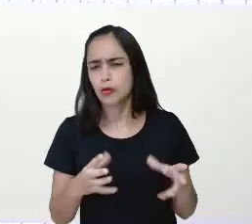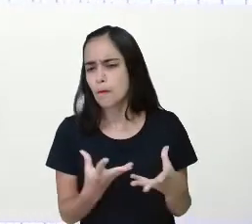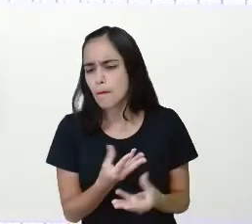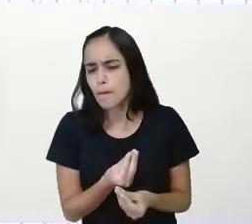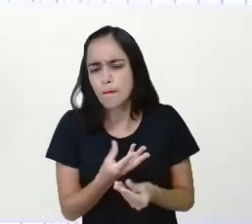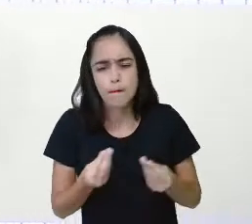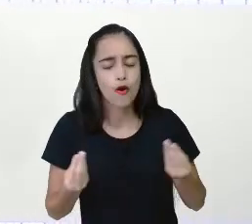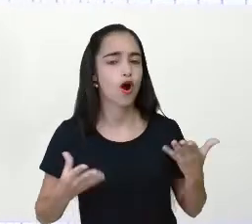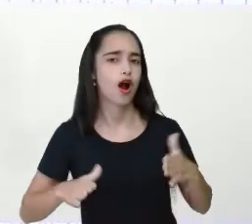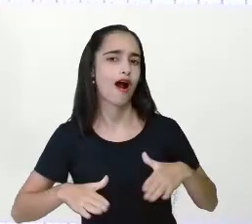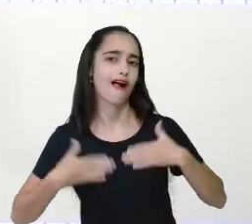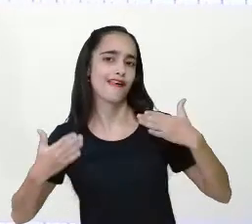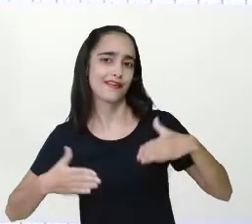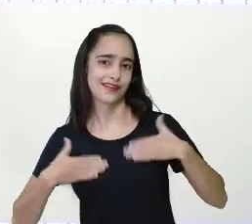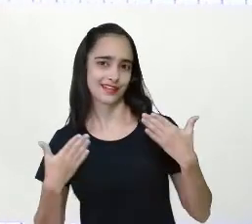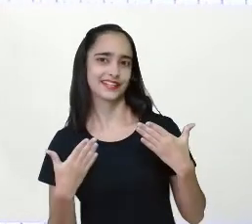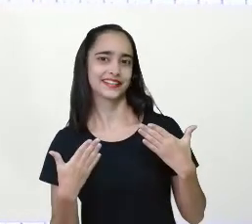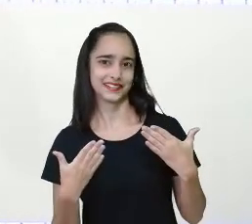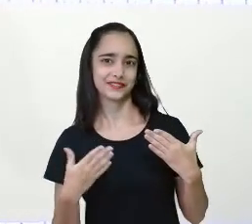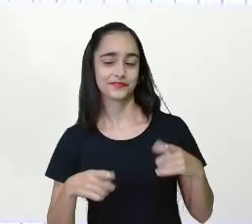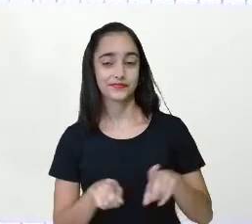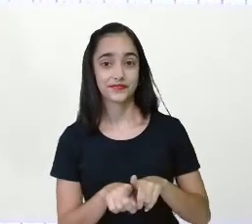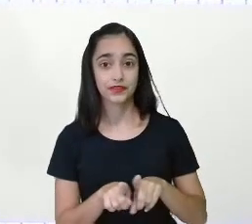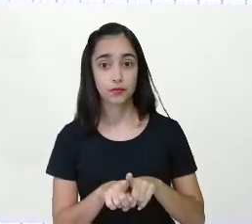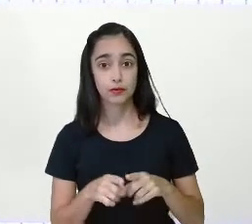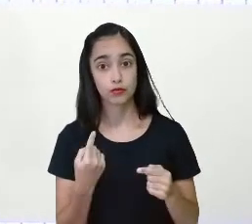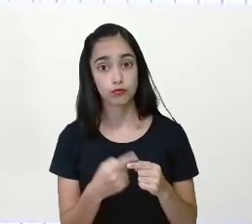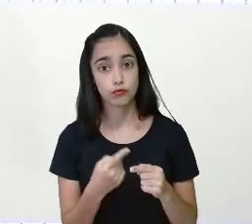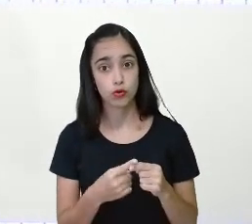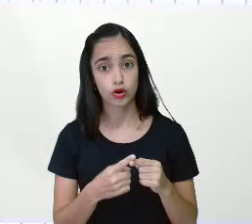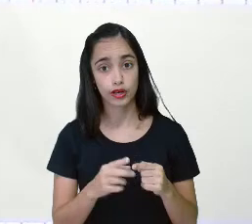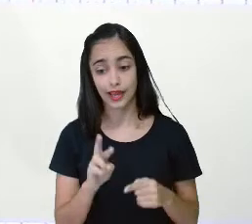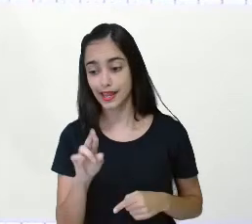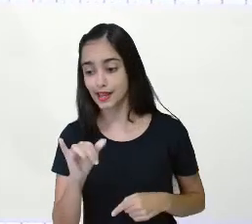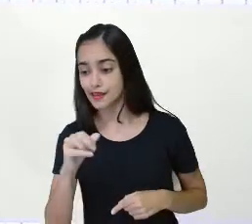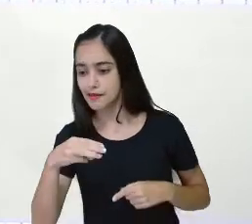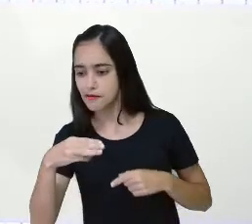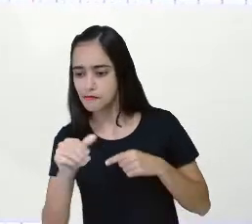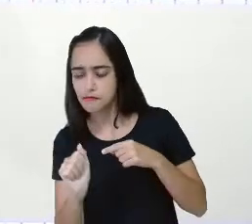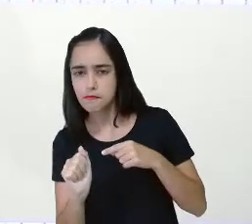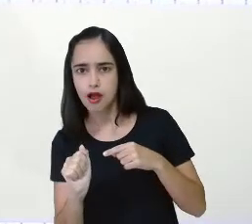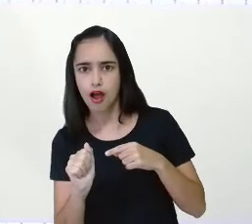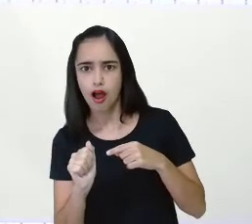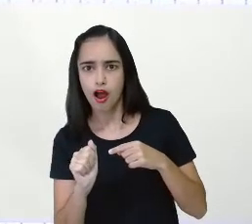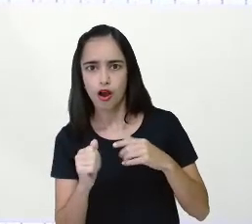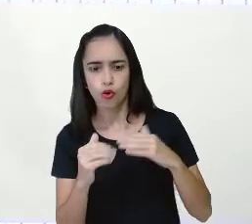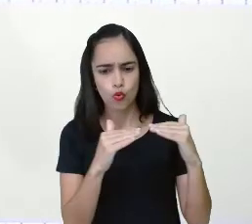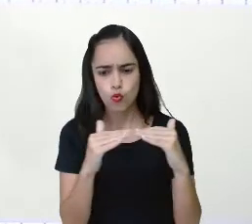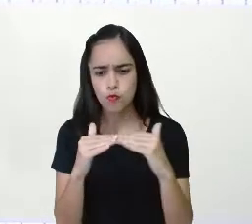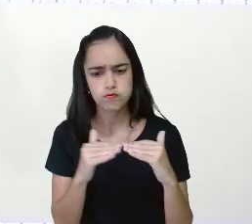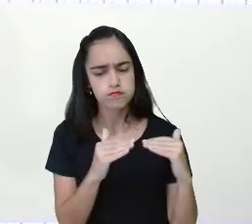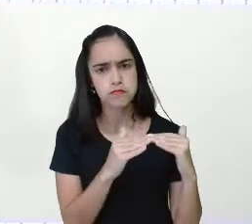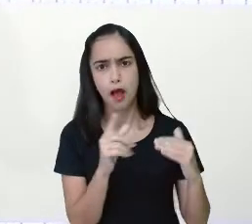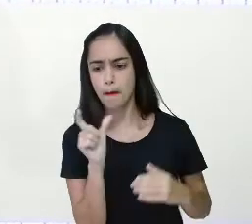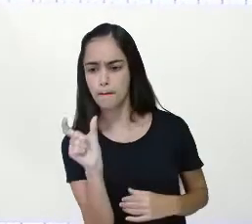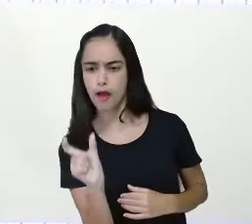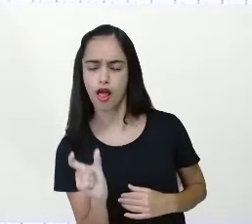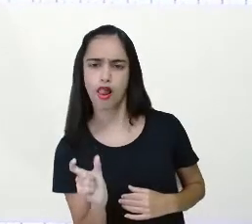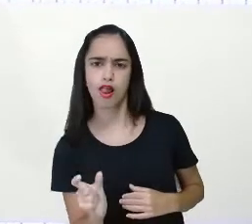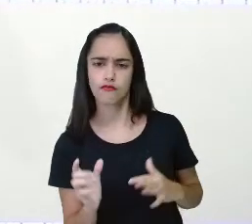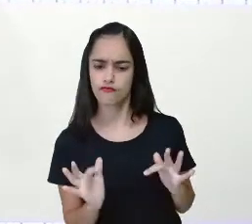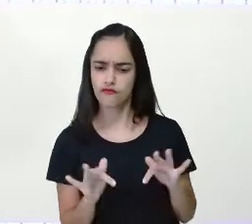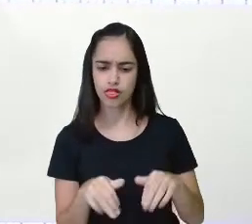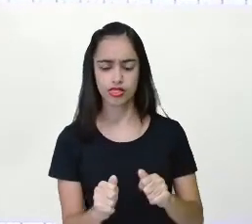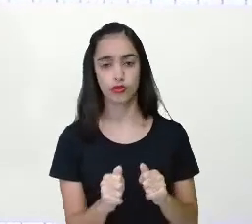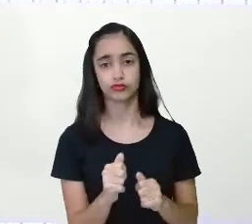tá? Porque a rima, ela trabalha muito essa questão da sonoridade no final das palavras,